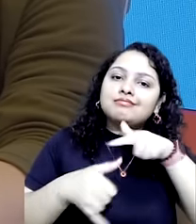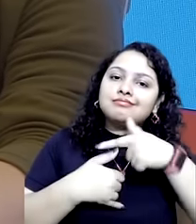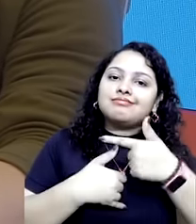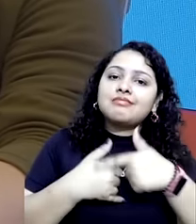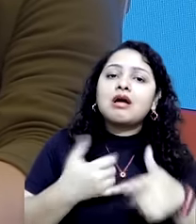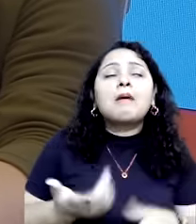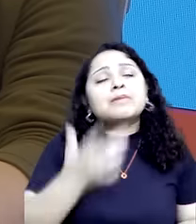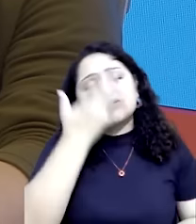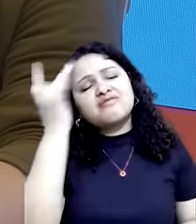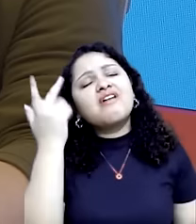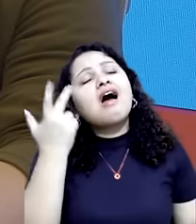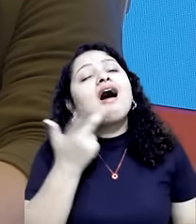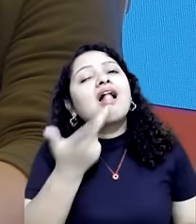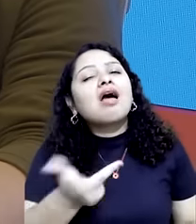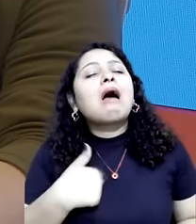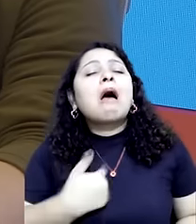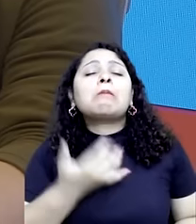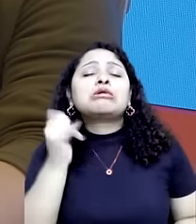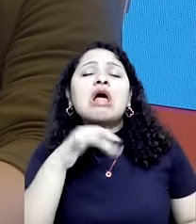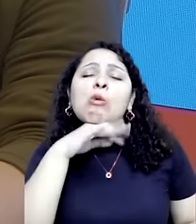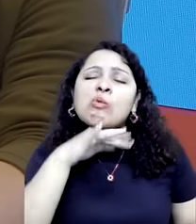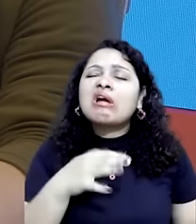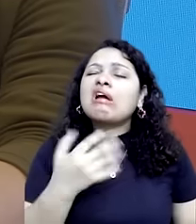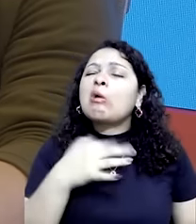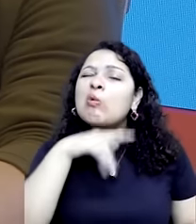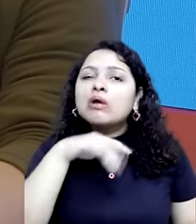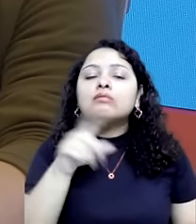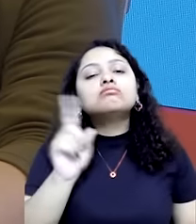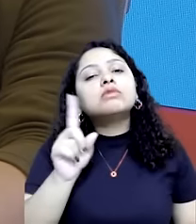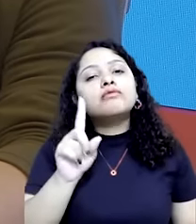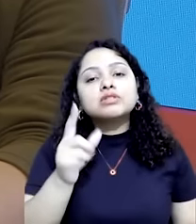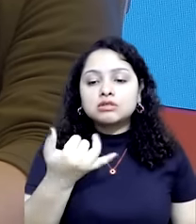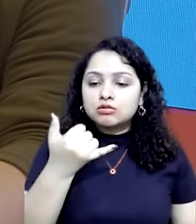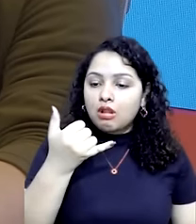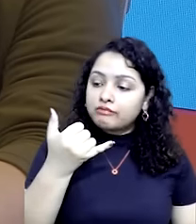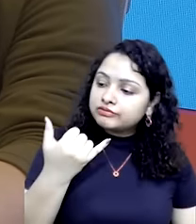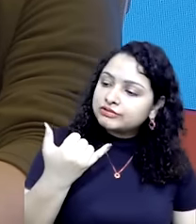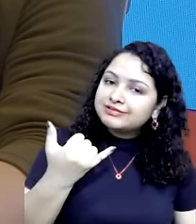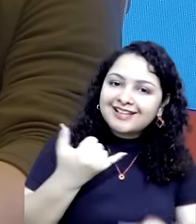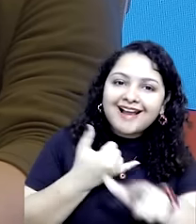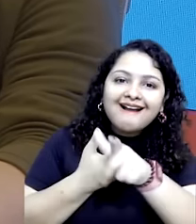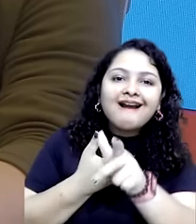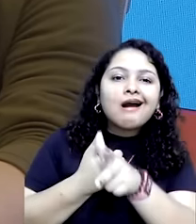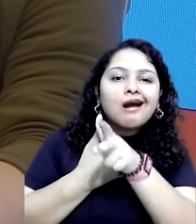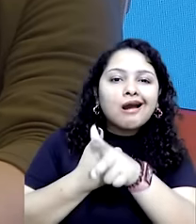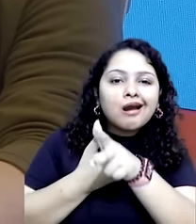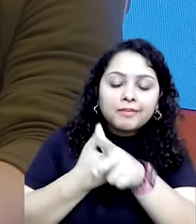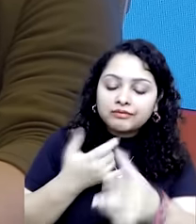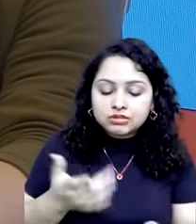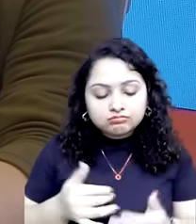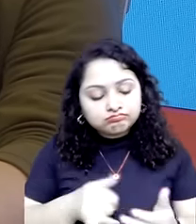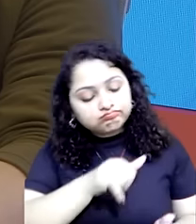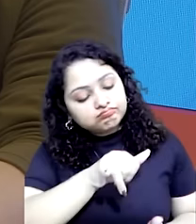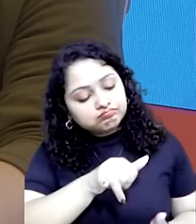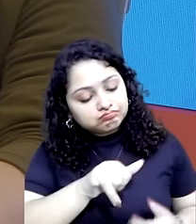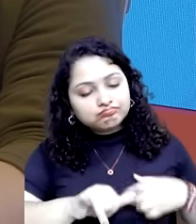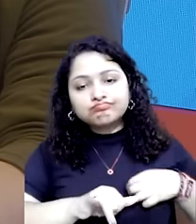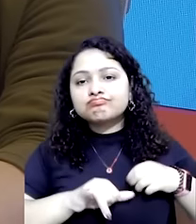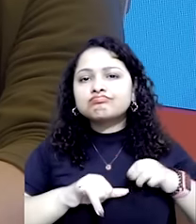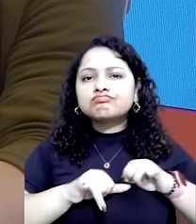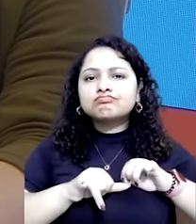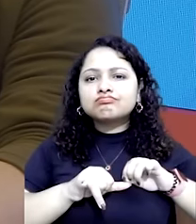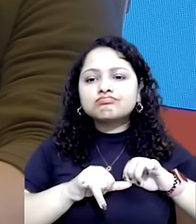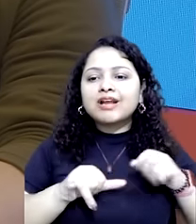celular é ruim meu celular é ruim hora que você vai lá você vai dar uma limpada aí você vê que o negócio melhora F ass opa não era o celular que era ruim porque a gente vive com o celular na mão então a